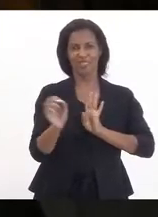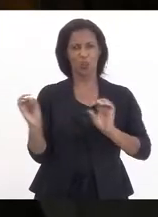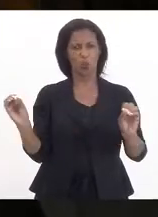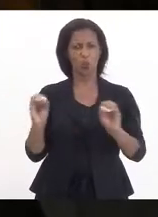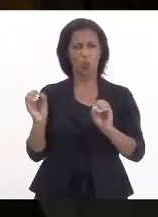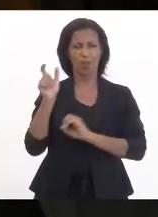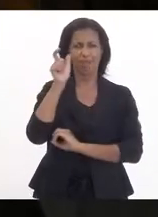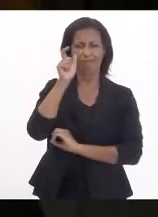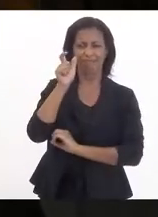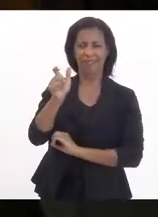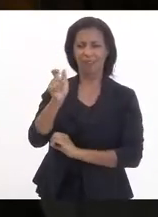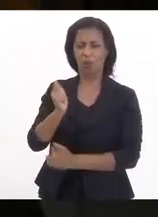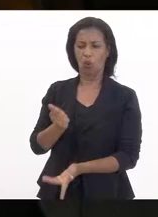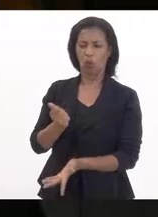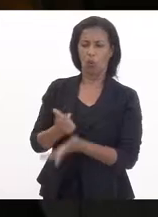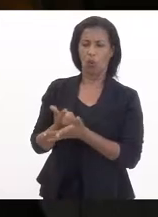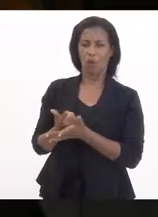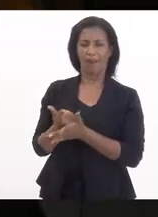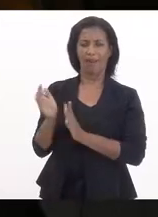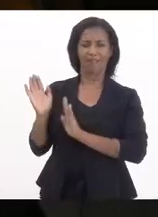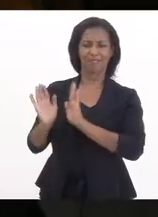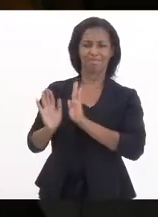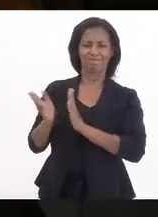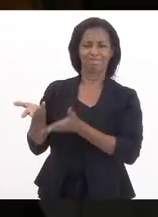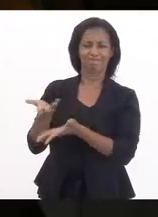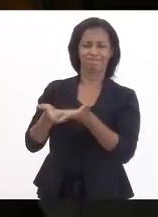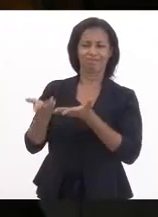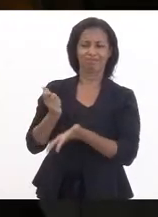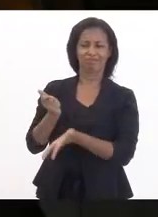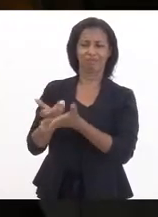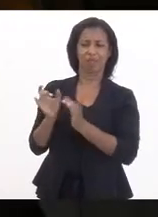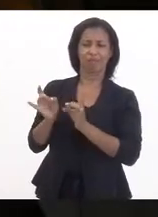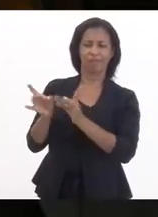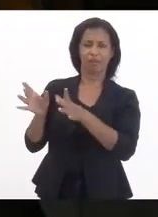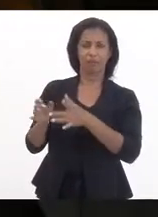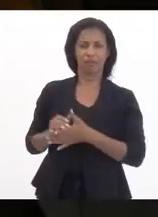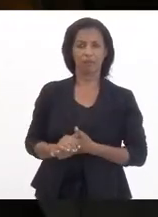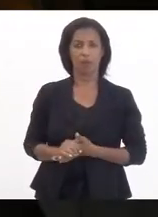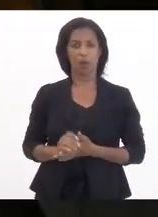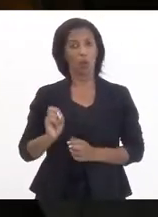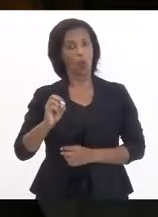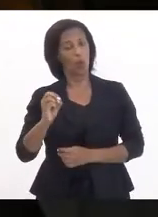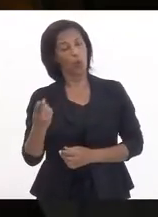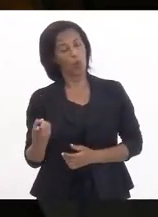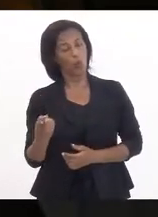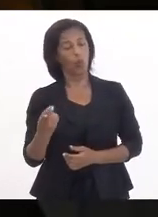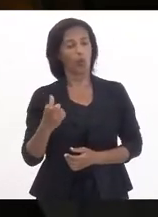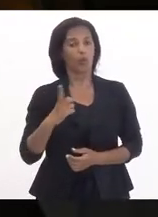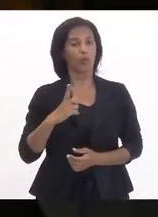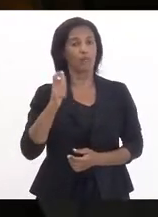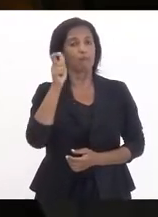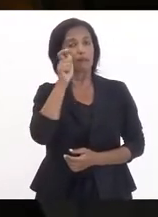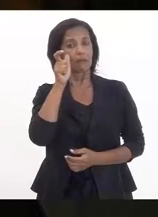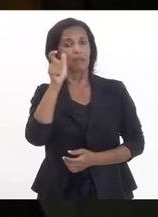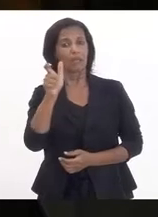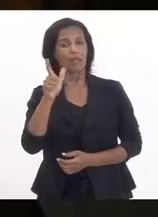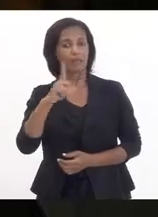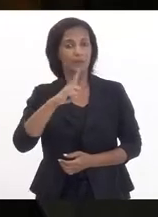se interessou em participar. Ou aqueles que tinham algum